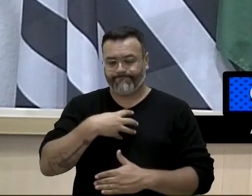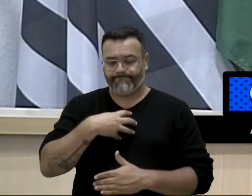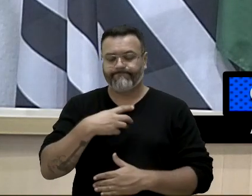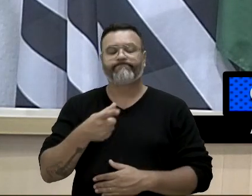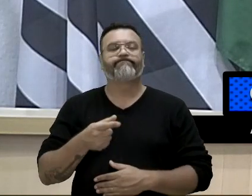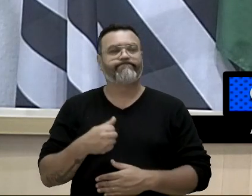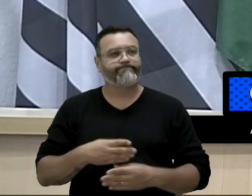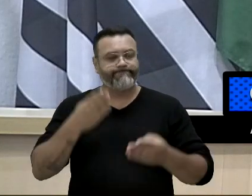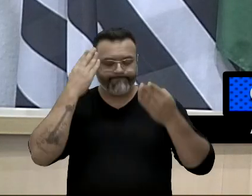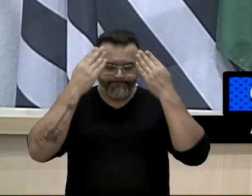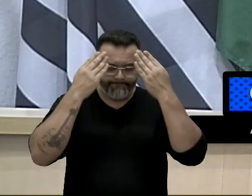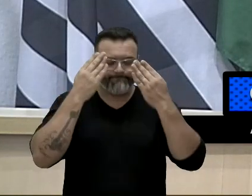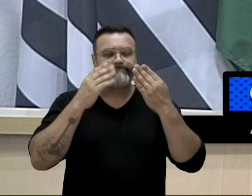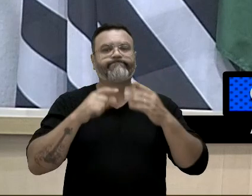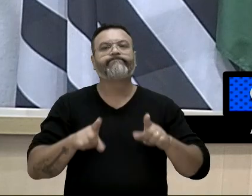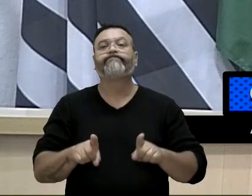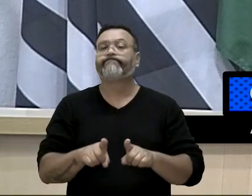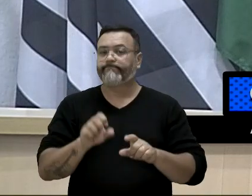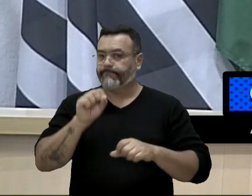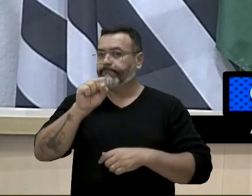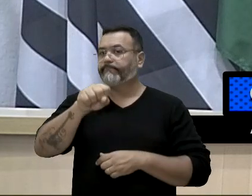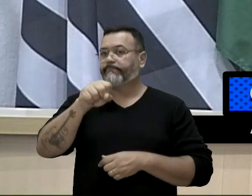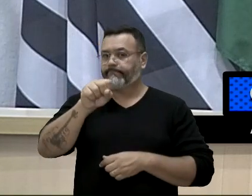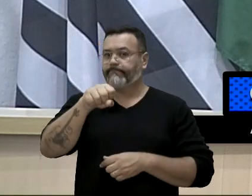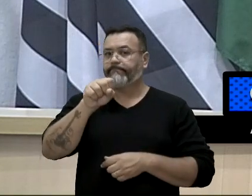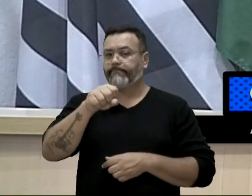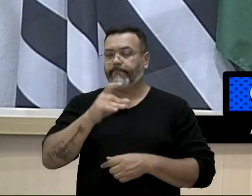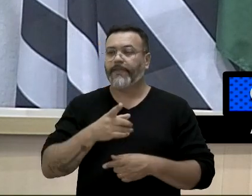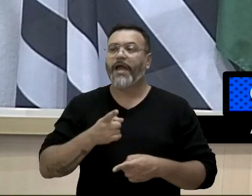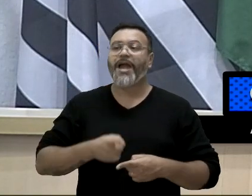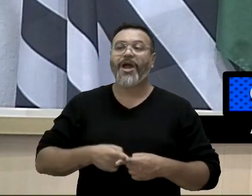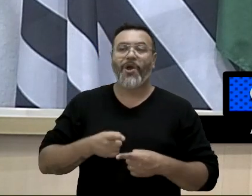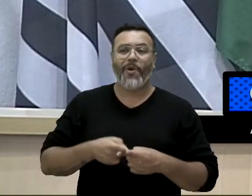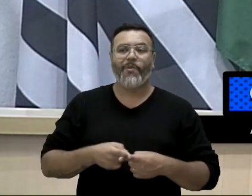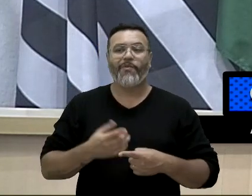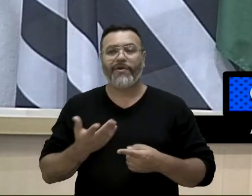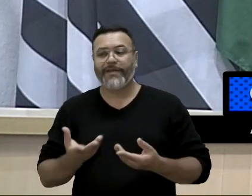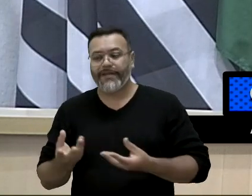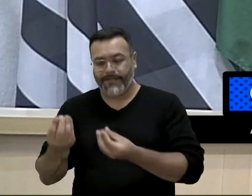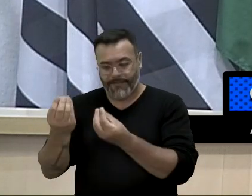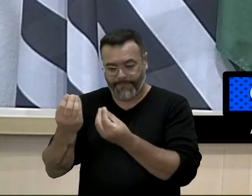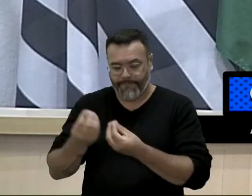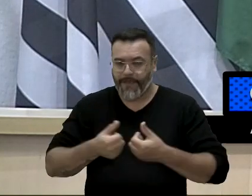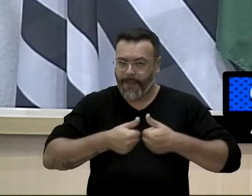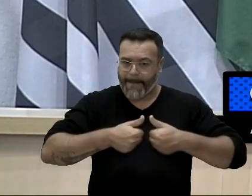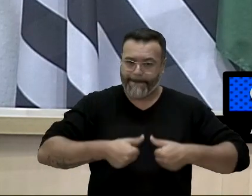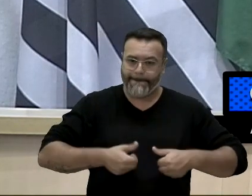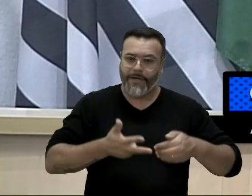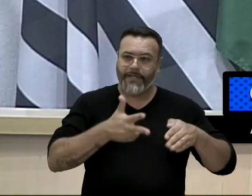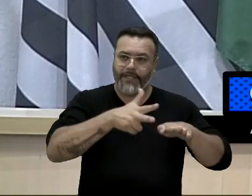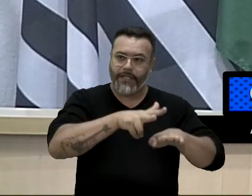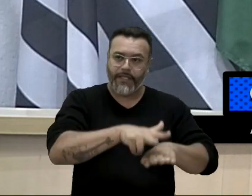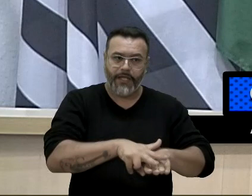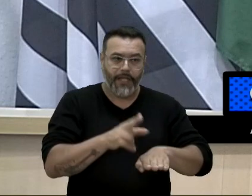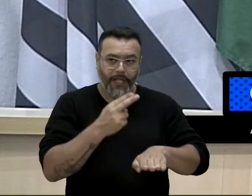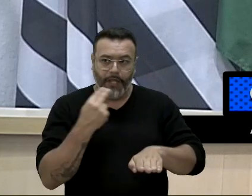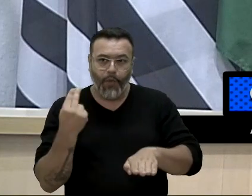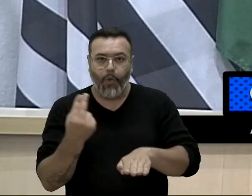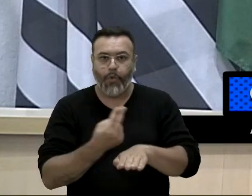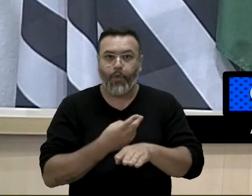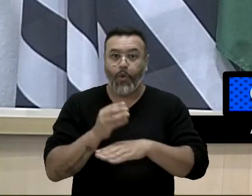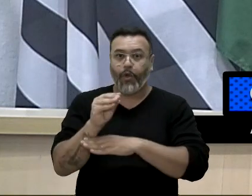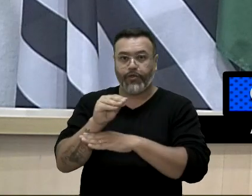parte psíquica, aí sim a gente tem um porquê de manter essa paciente internada conosco.